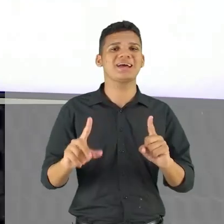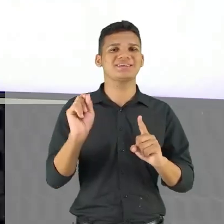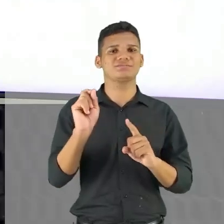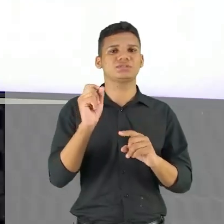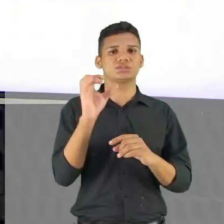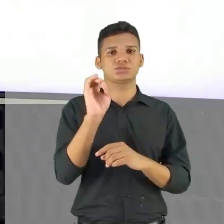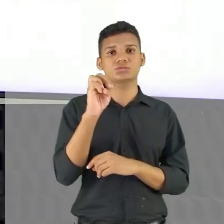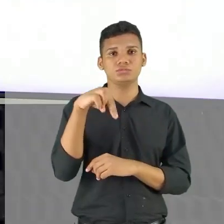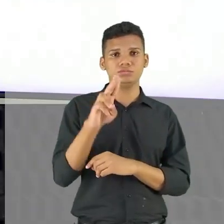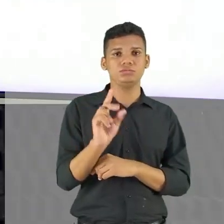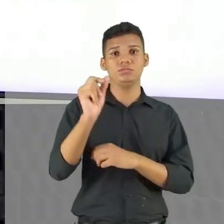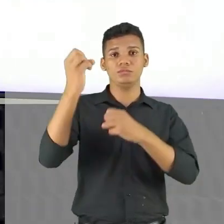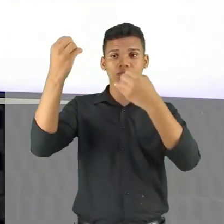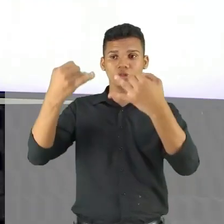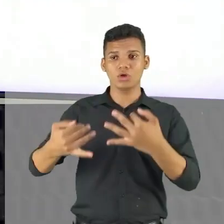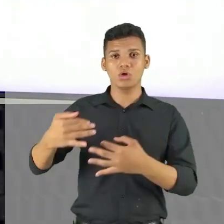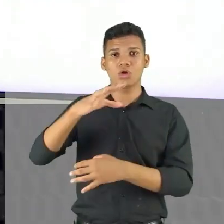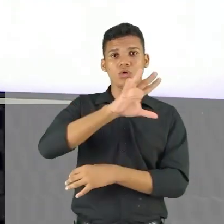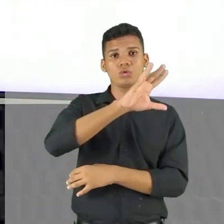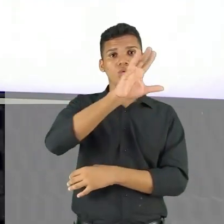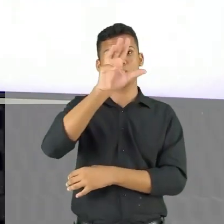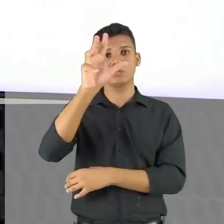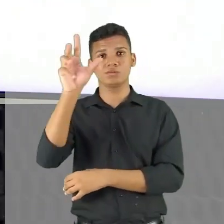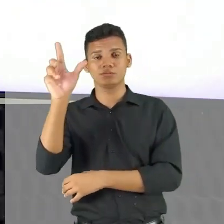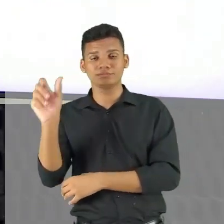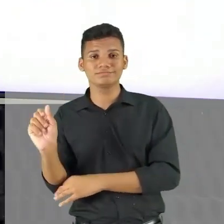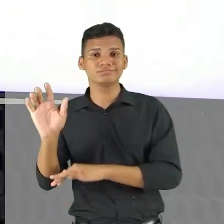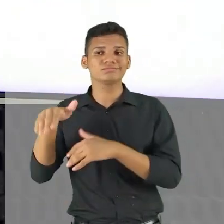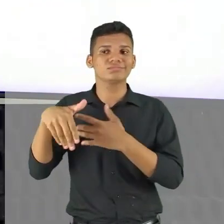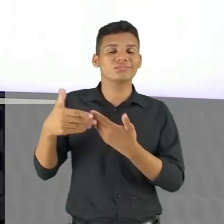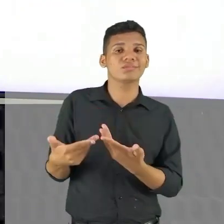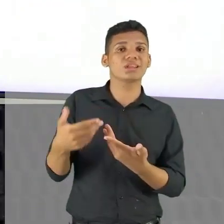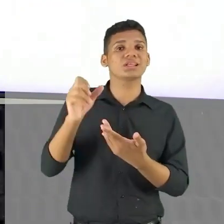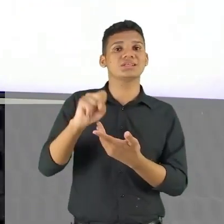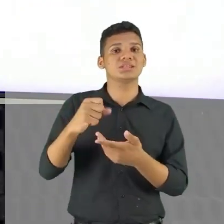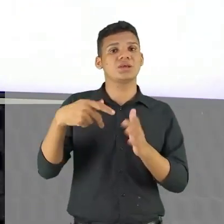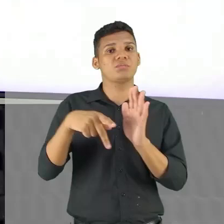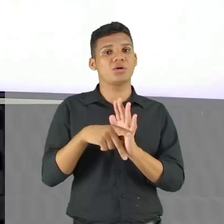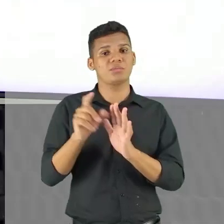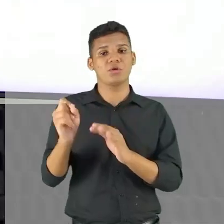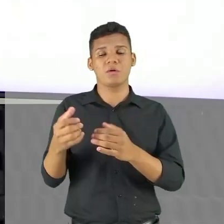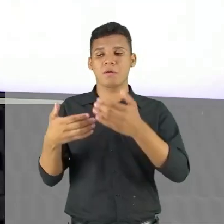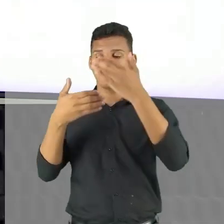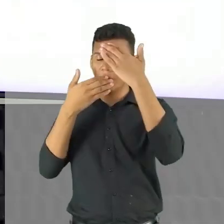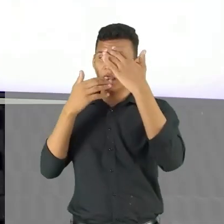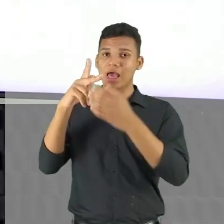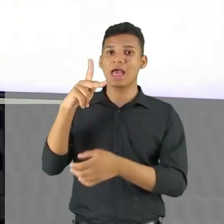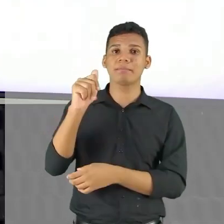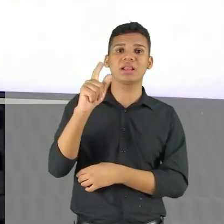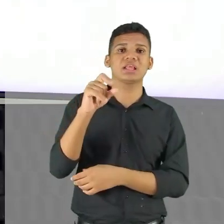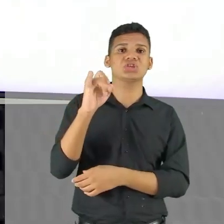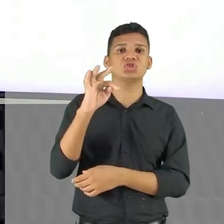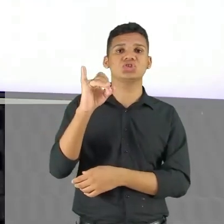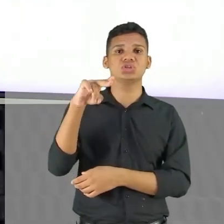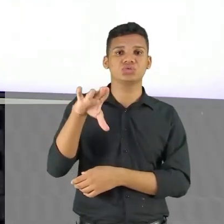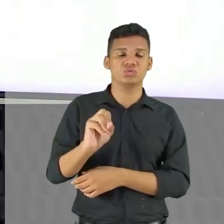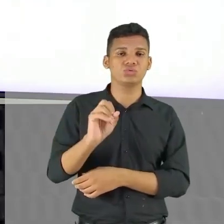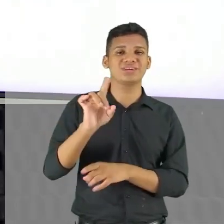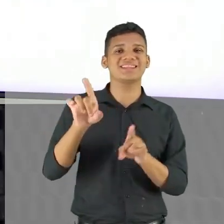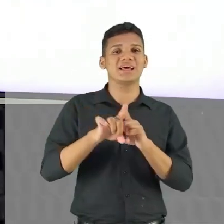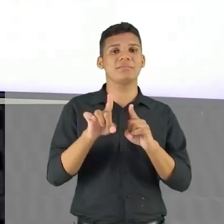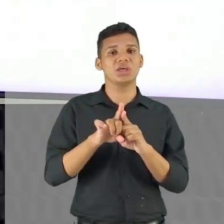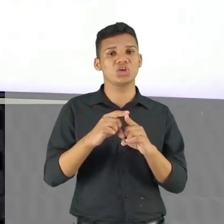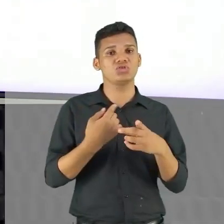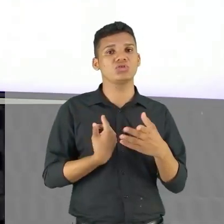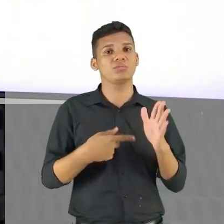mapa, dividindo o território que até então era reivindicado pelos palestinos com os judeus. O Estado